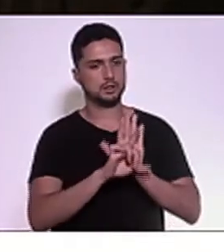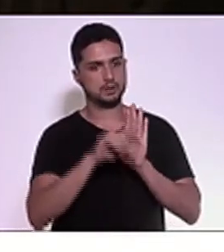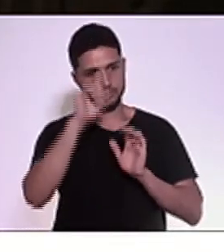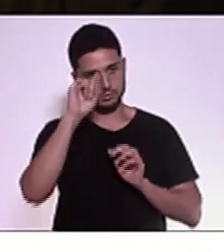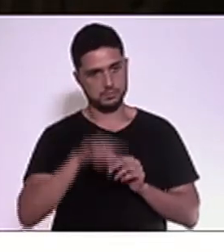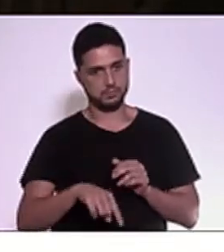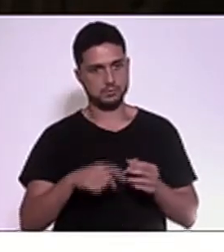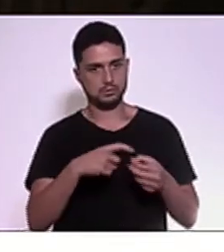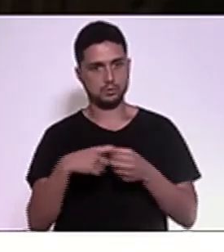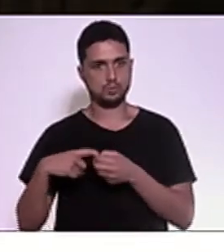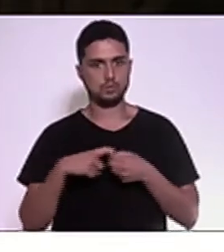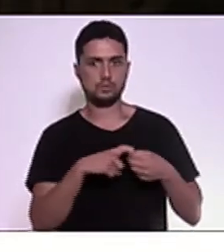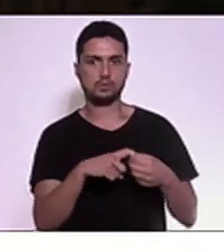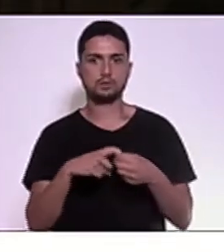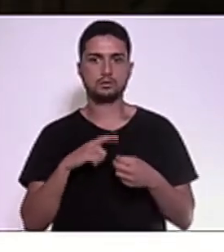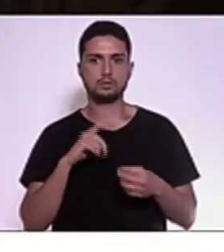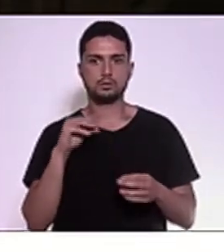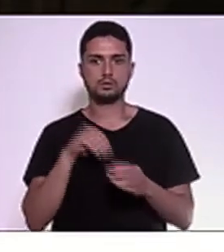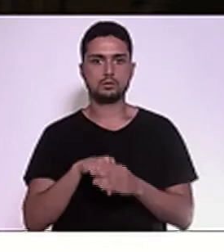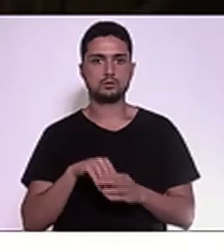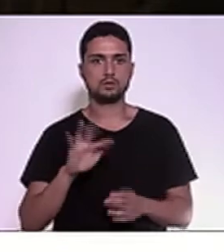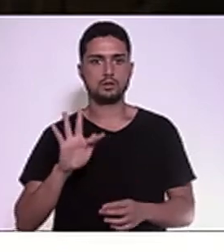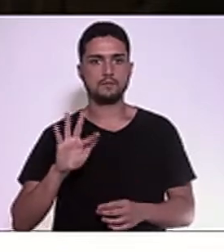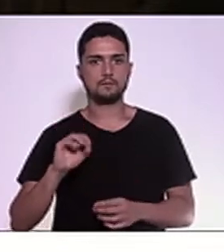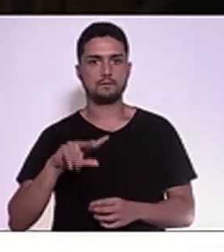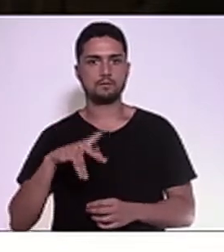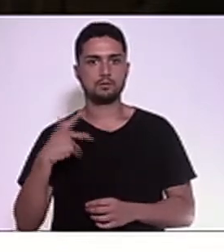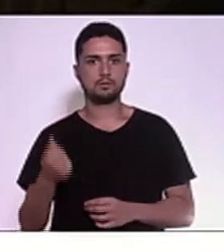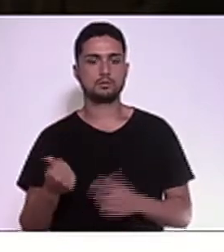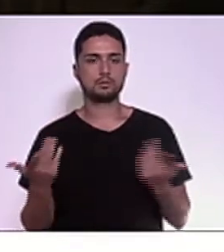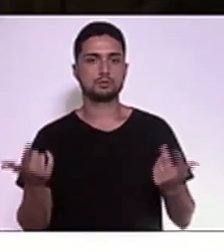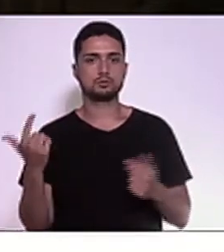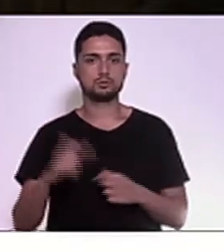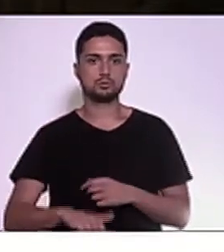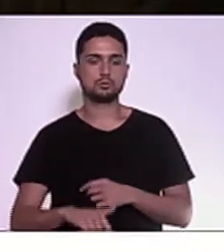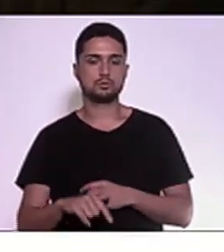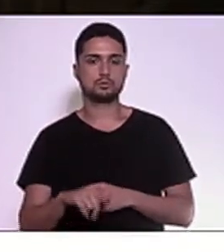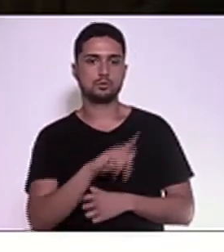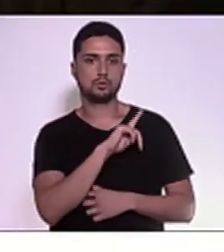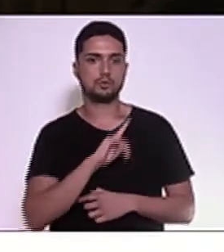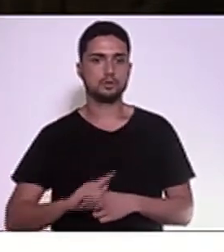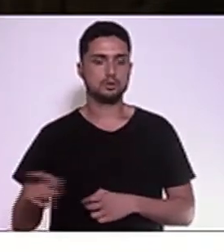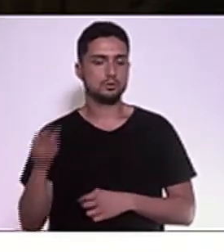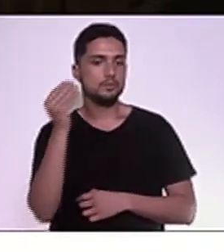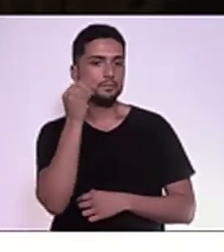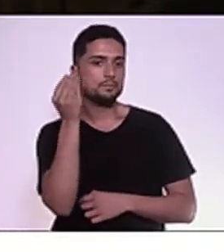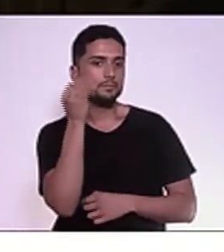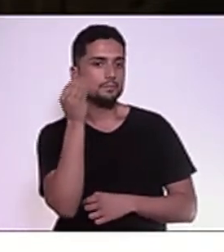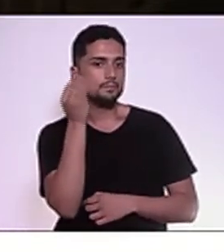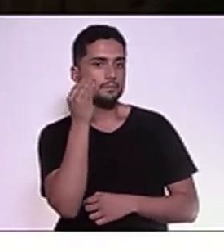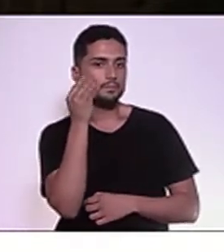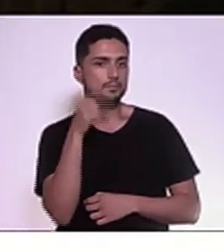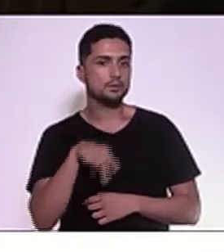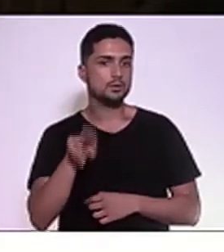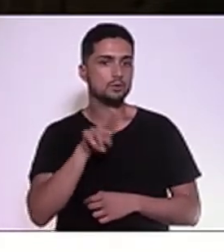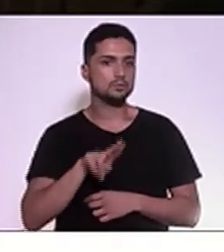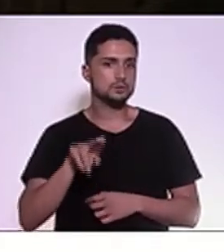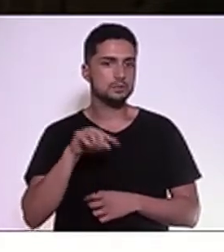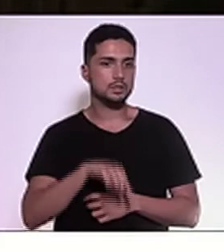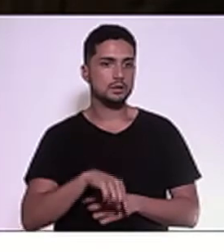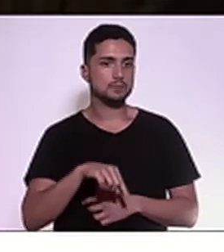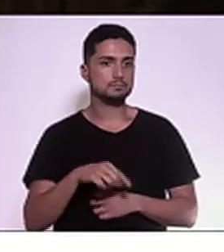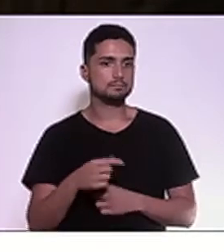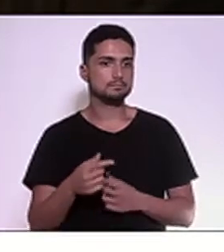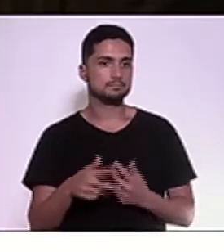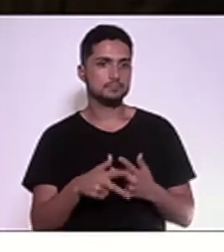de convênios possam caber ao fundo. Então, mais uma vez, o governador tenta usar esse